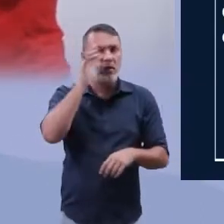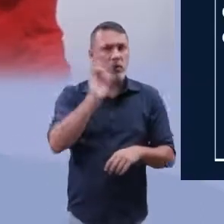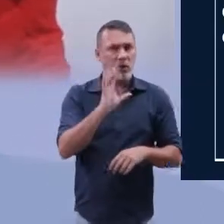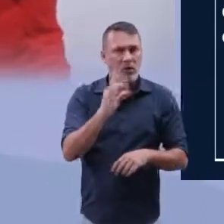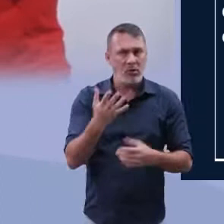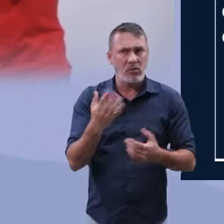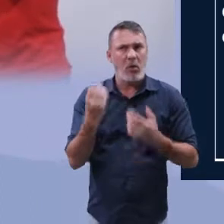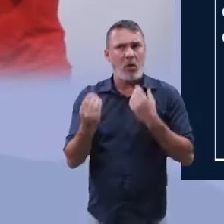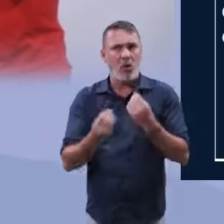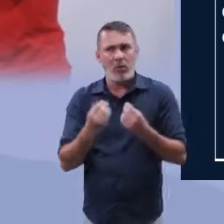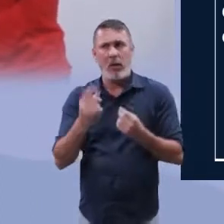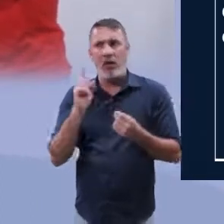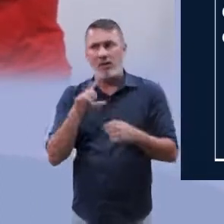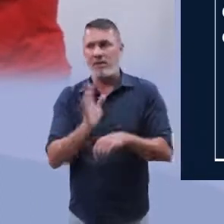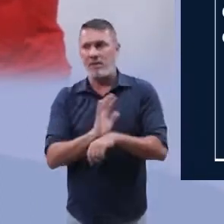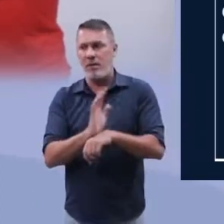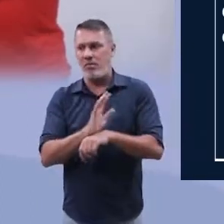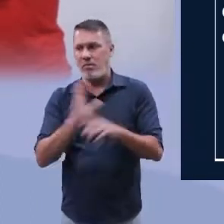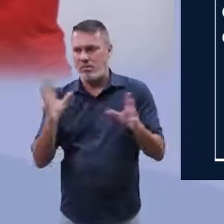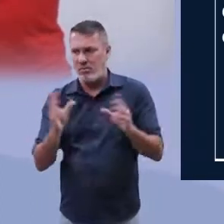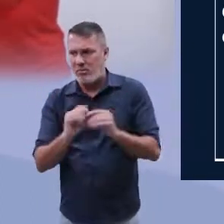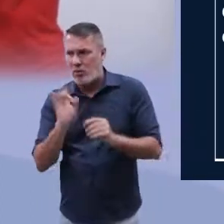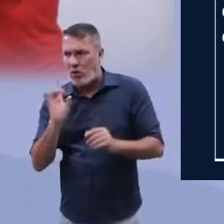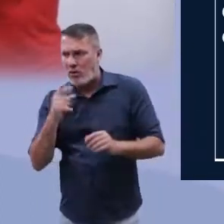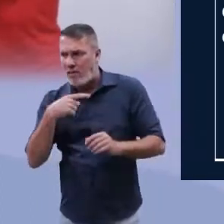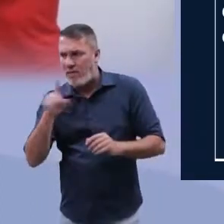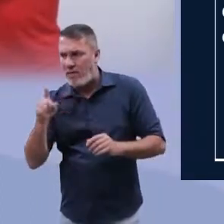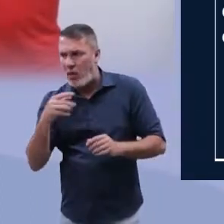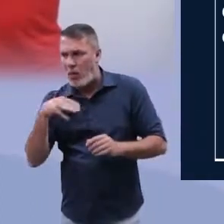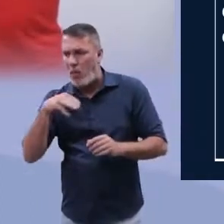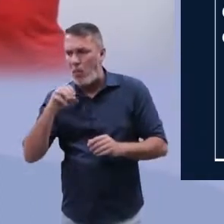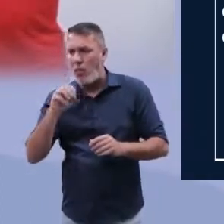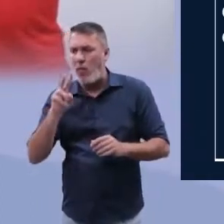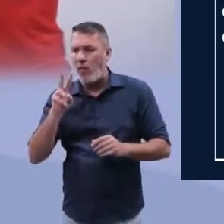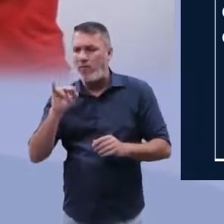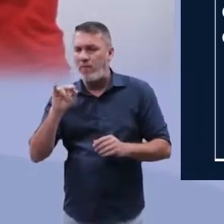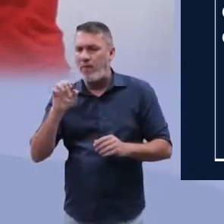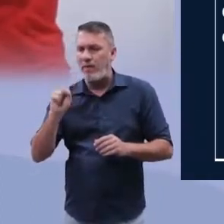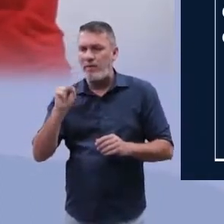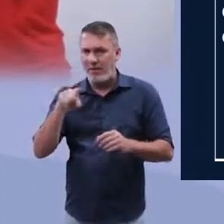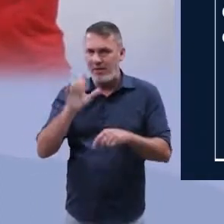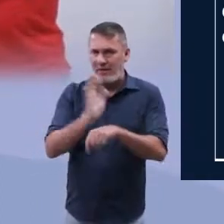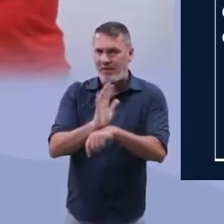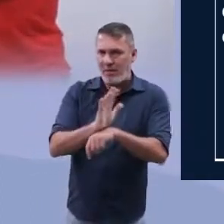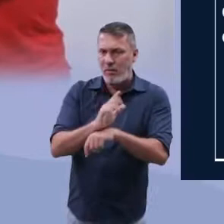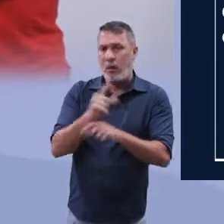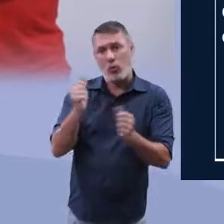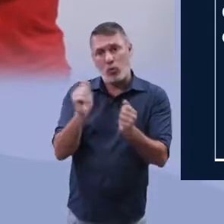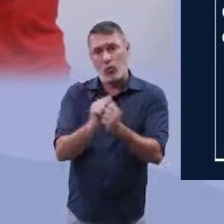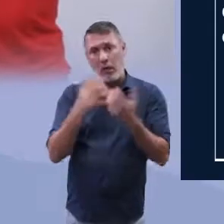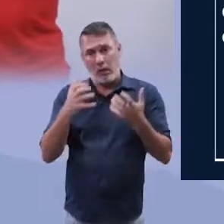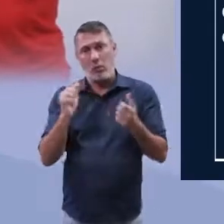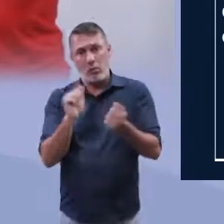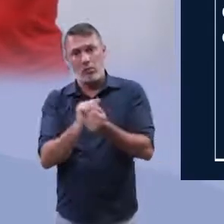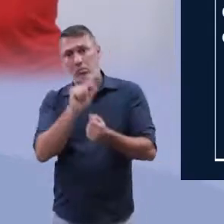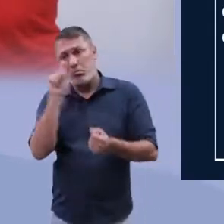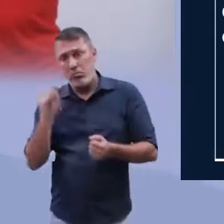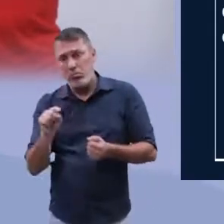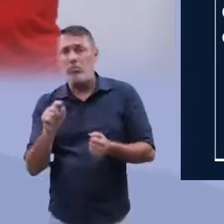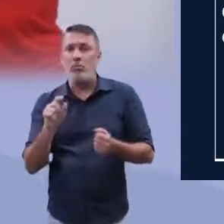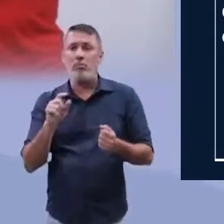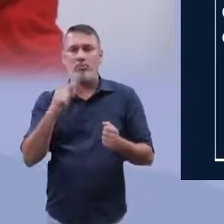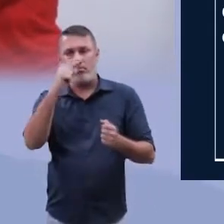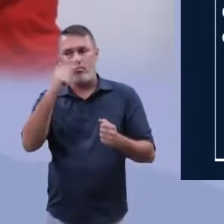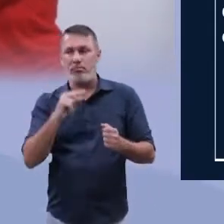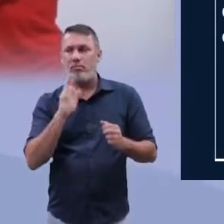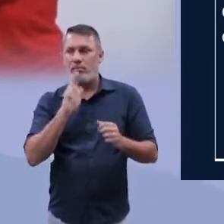o cinema, né? Movies ali é de cinema. Você vai para o cinema sozinho ou sozinha? Sim, mas eu gostaria que você fosse comigo. Yes, but I